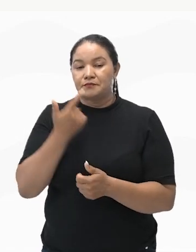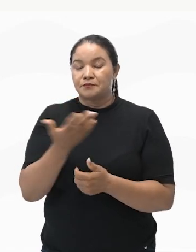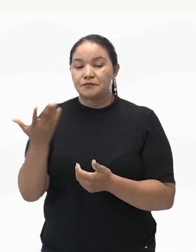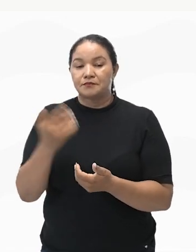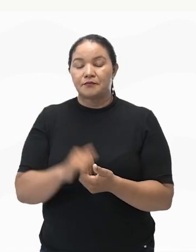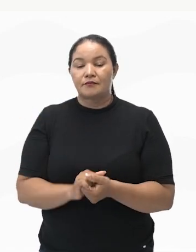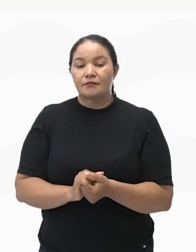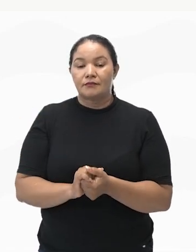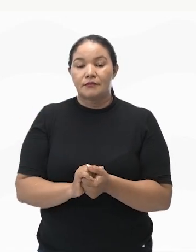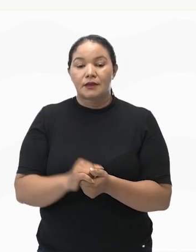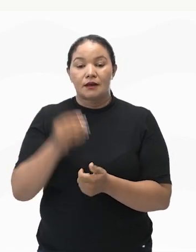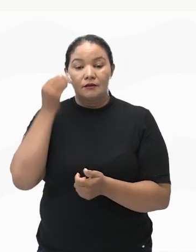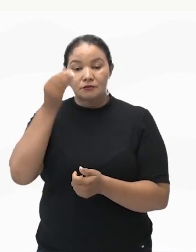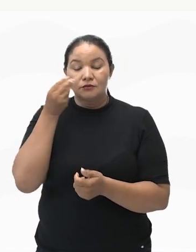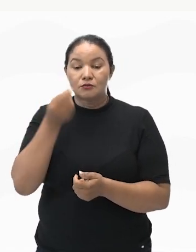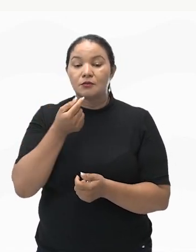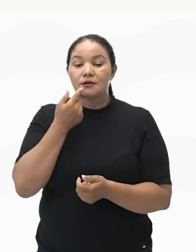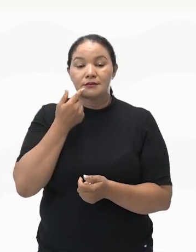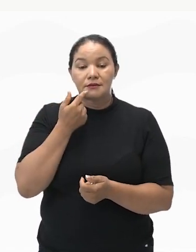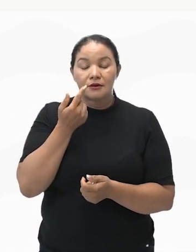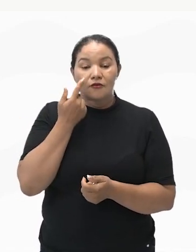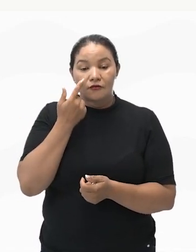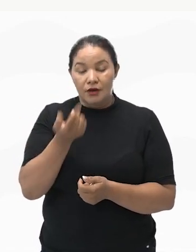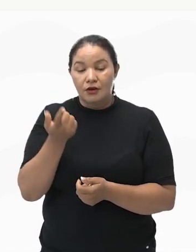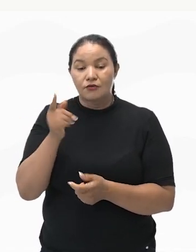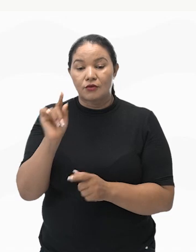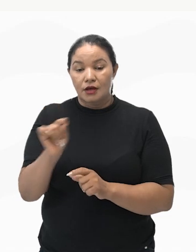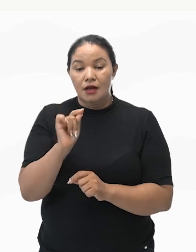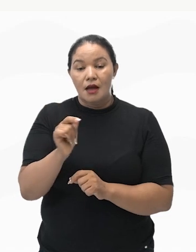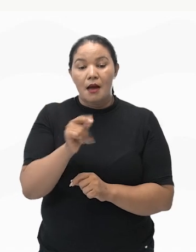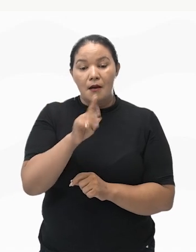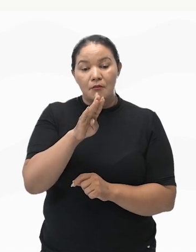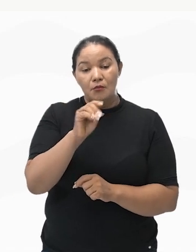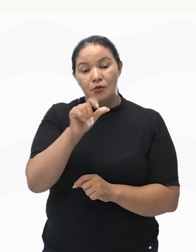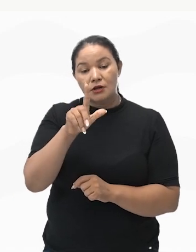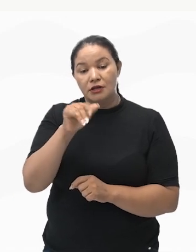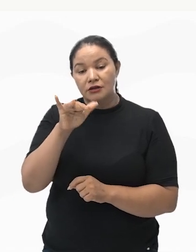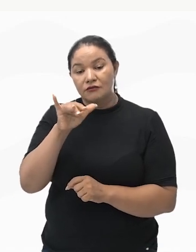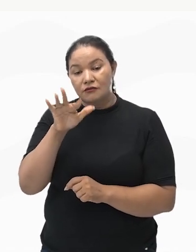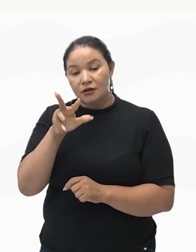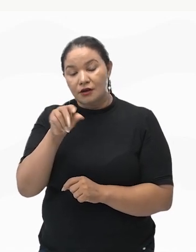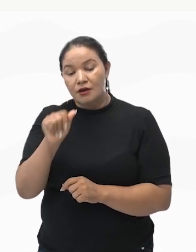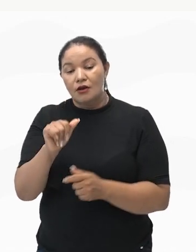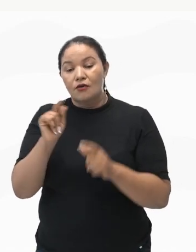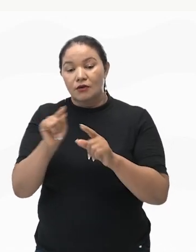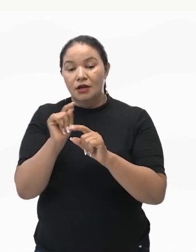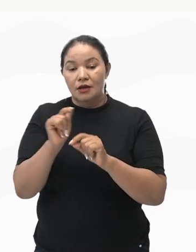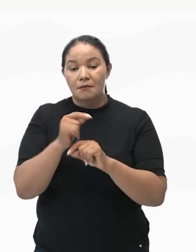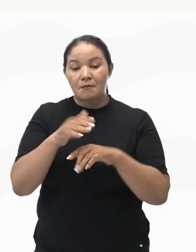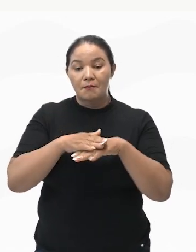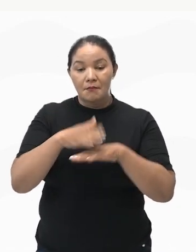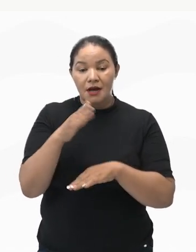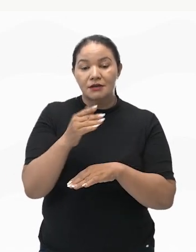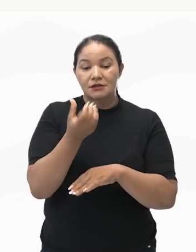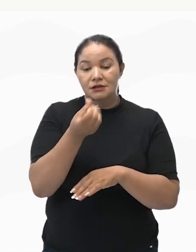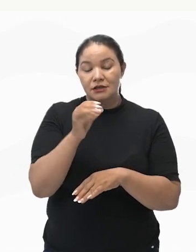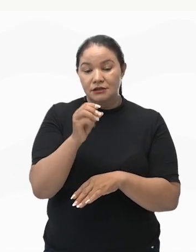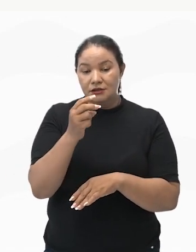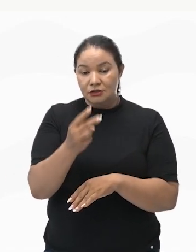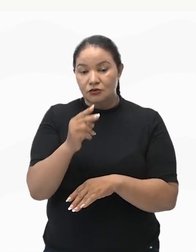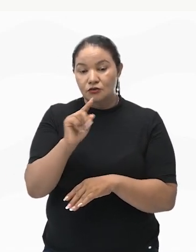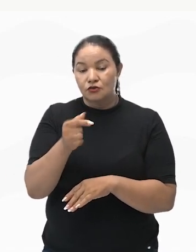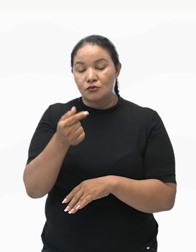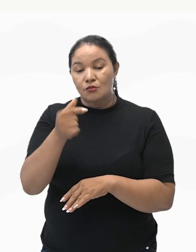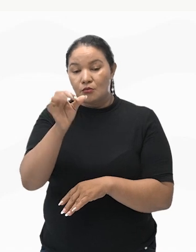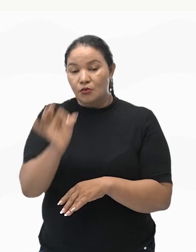gente olha, por exemplo, a Bolívia. A Bolívia tem uma participação de mais de 60% de pessoas que